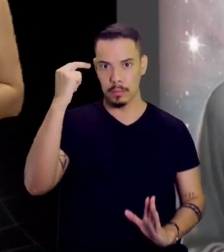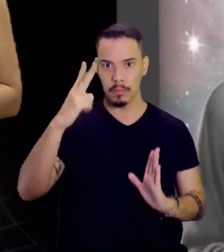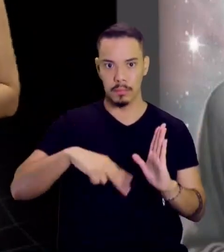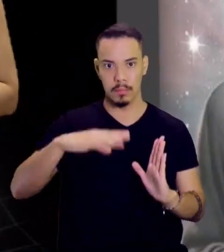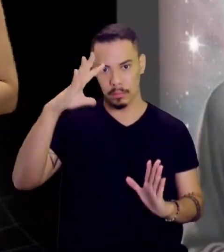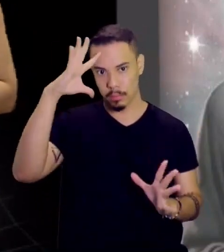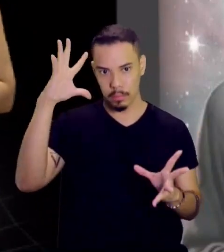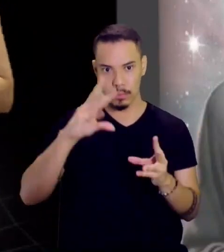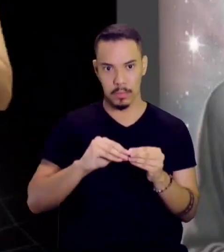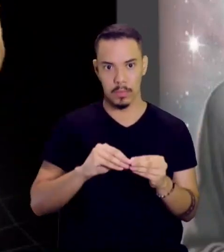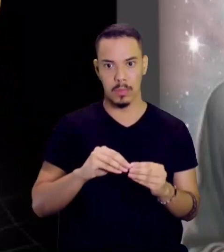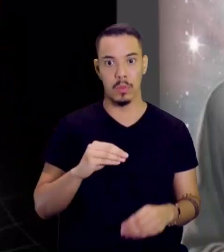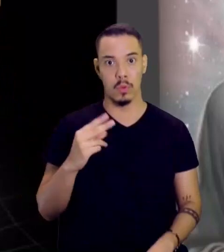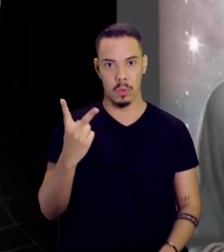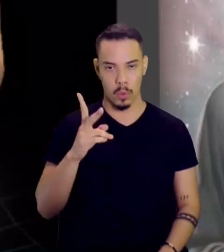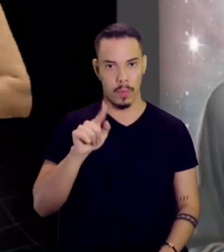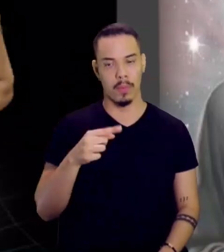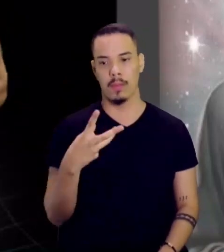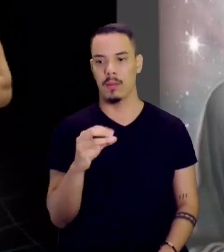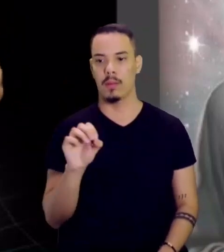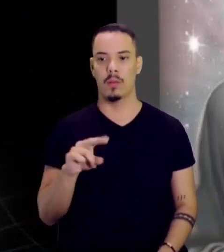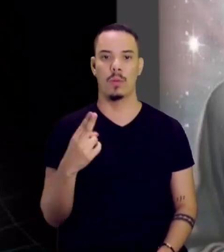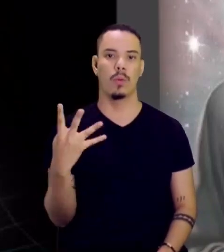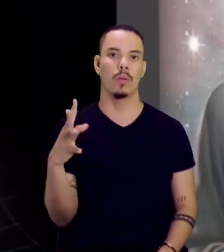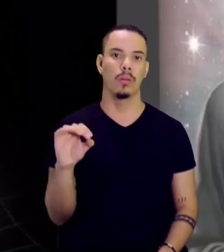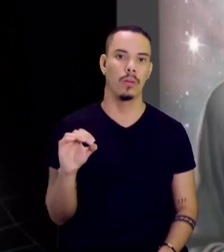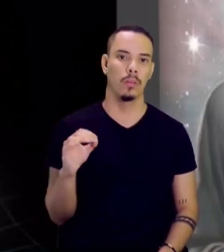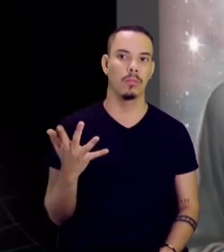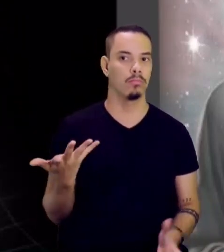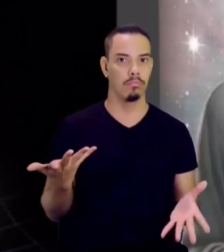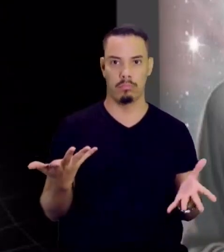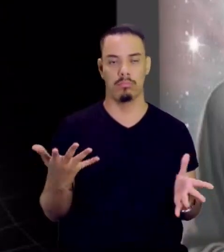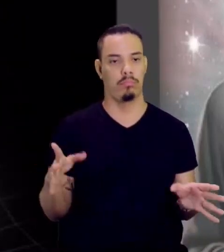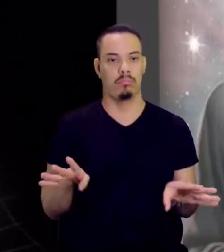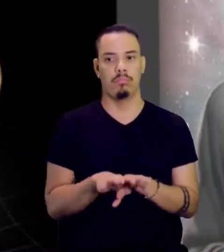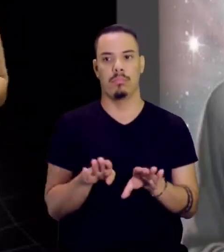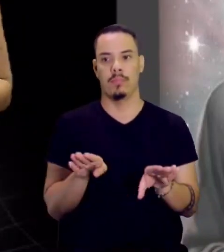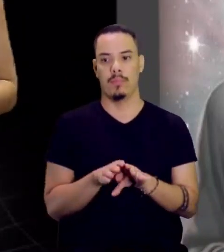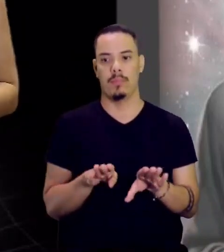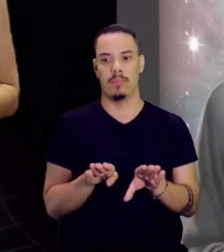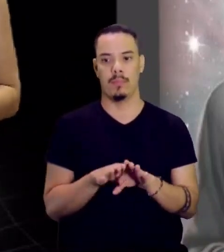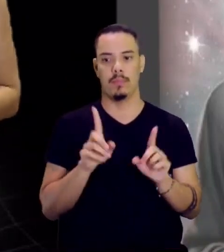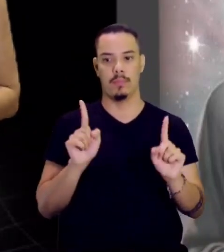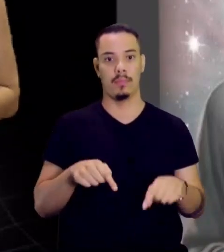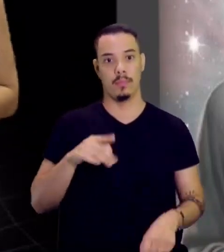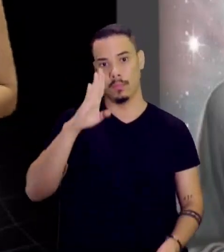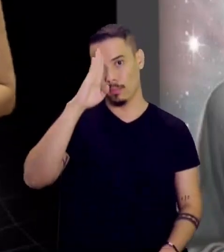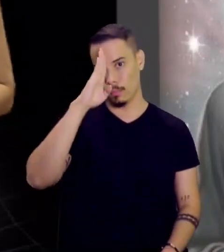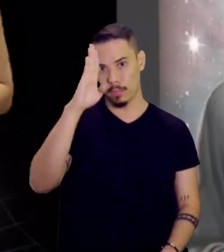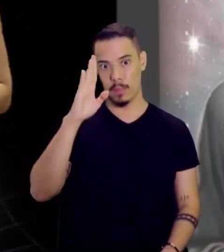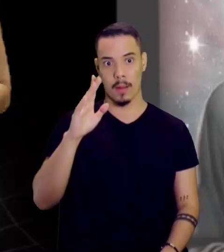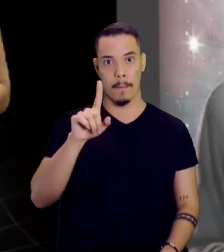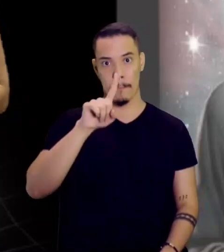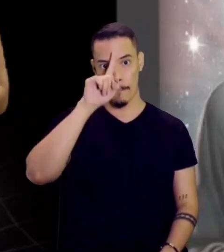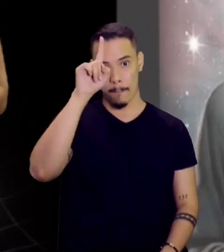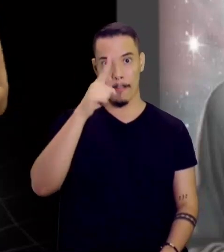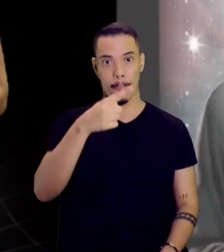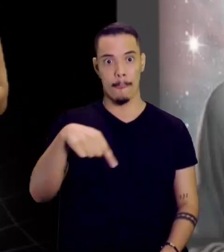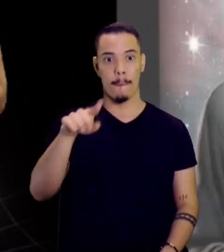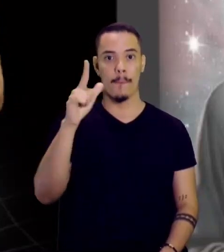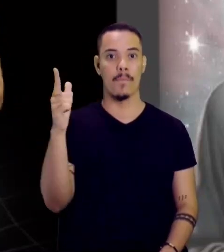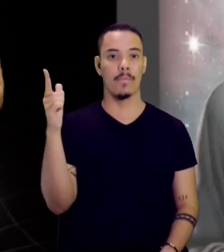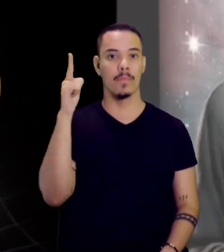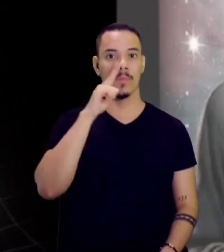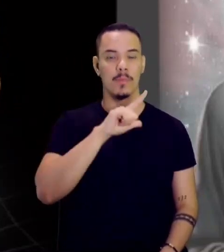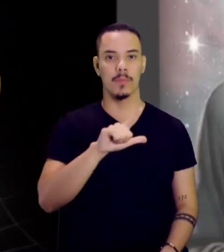é 2 é 30 e não tinha é 40? Tinha um lá, né? Exatamente. Então também a ideia é ver se você